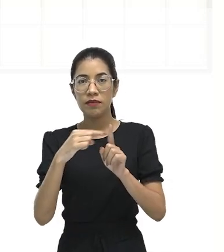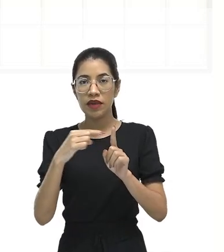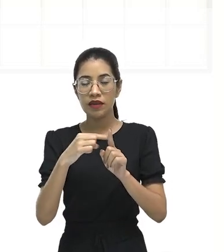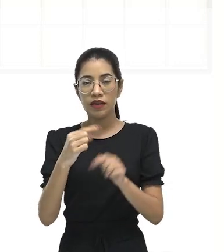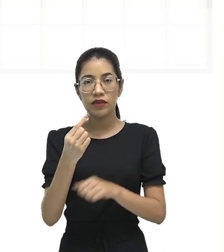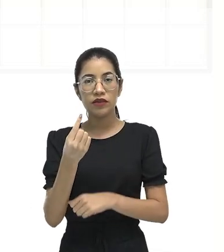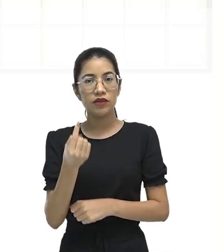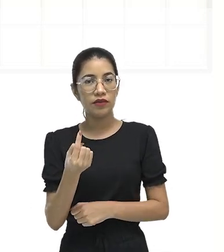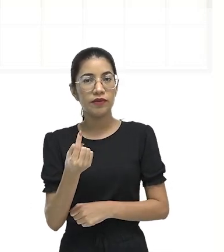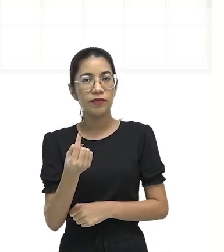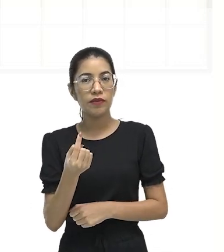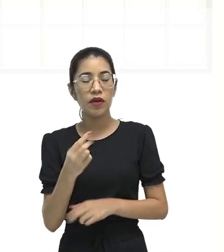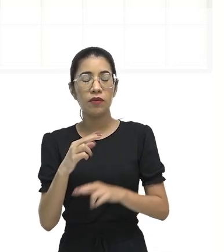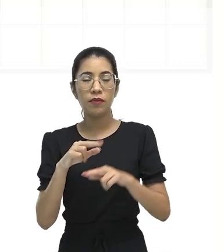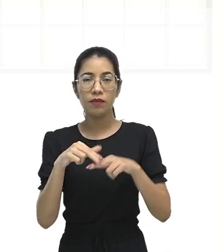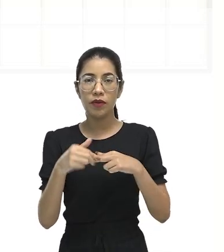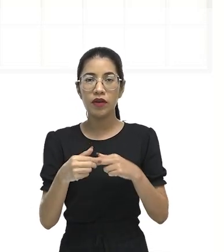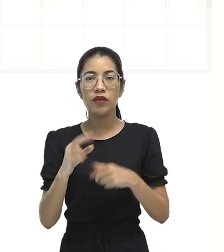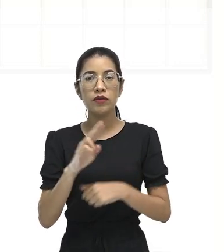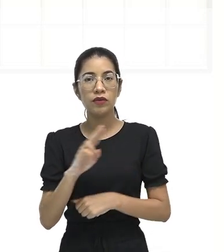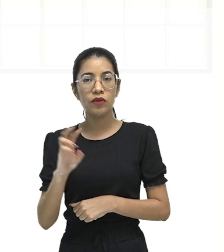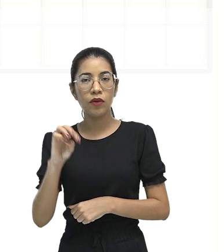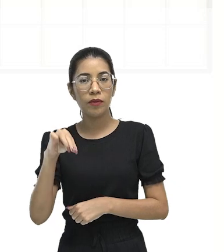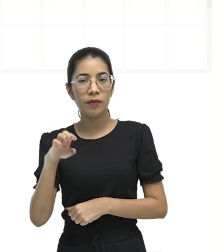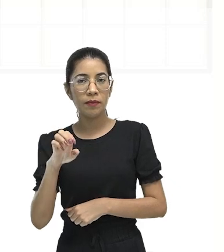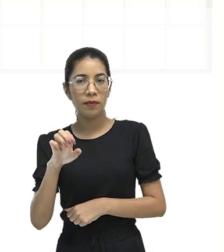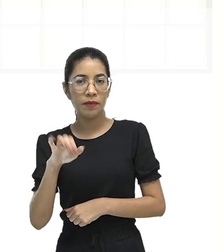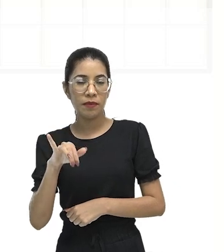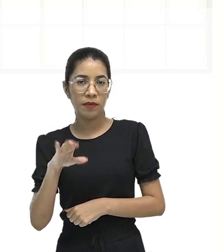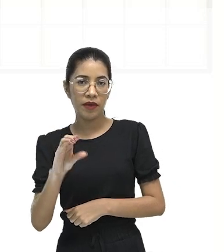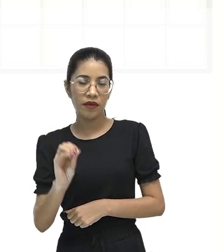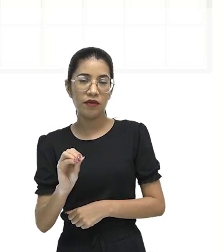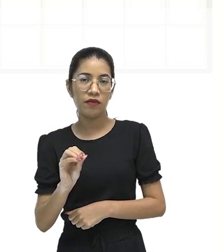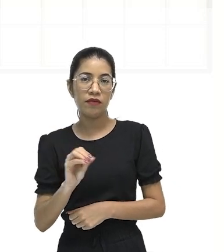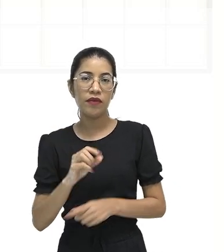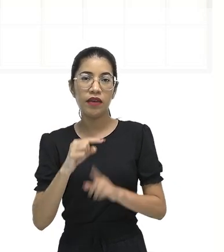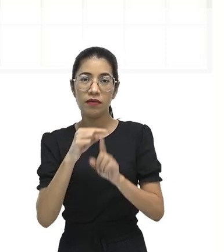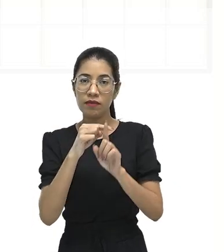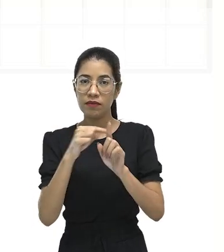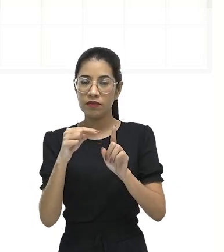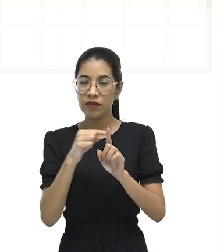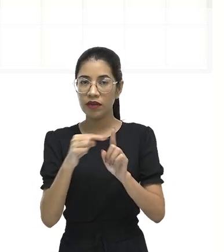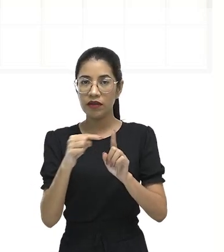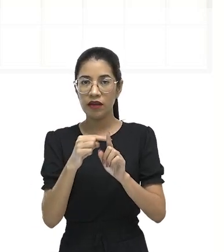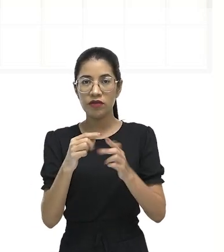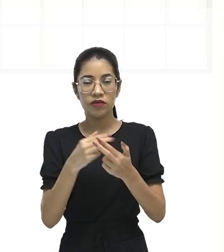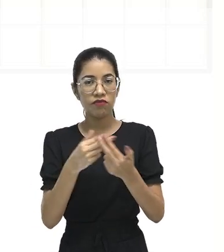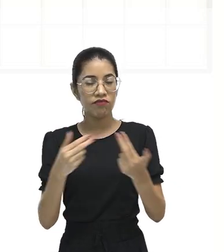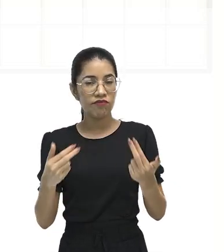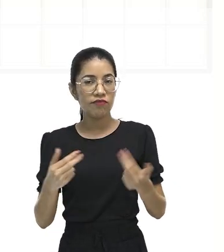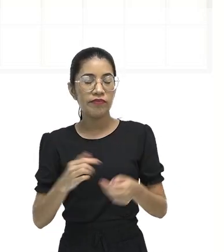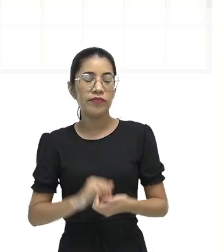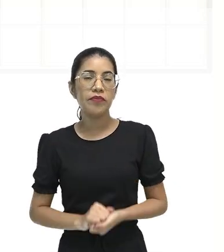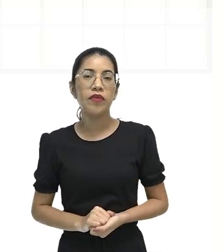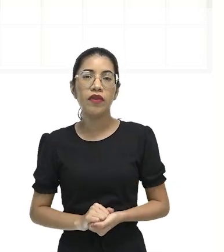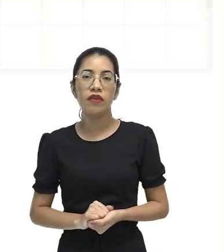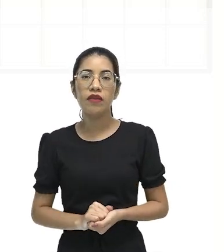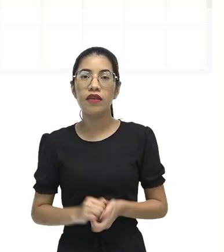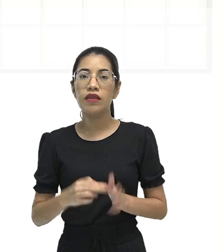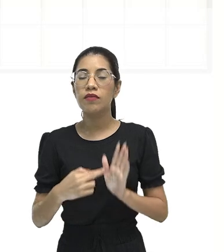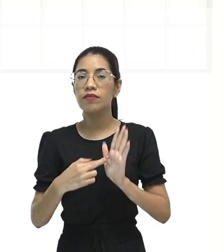1, tá? Por isso que recebe esse nome de meio. É a metade de alguma coisa, tá?